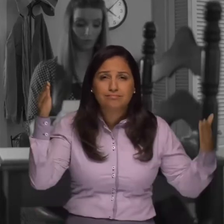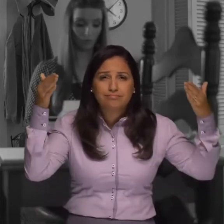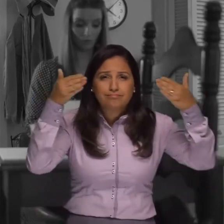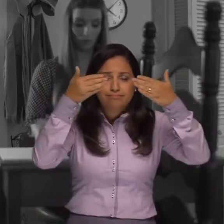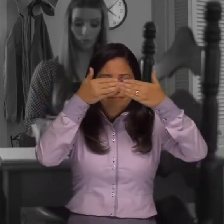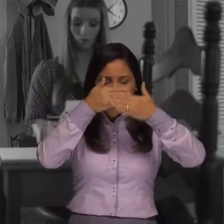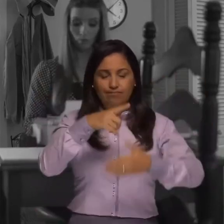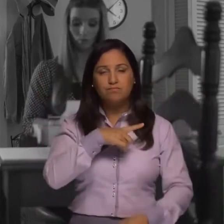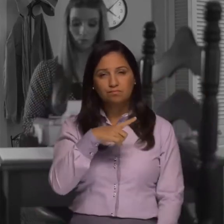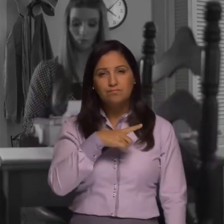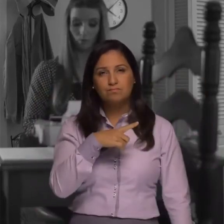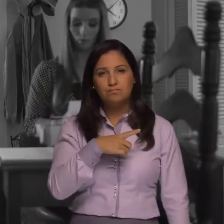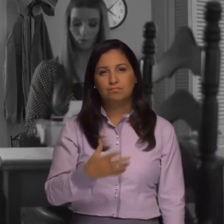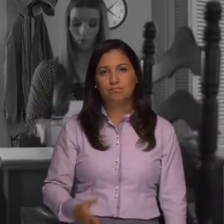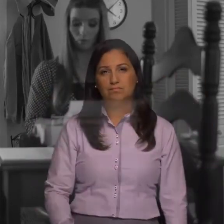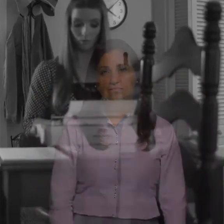tinha.